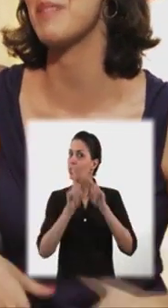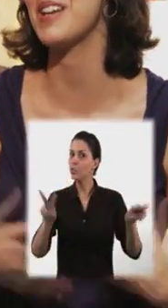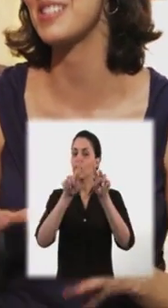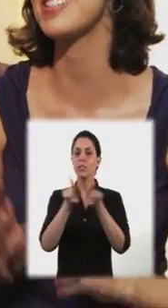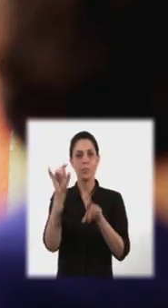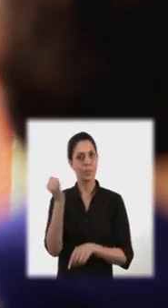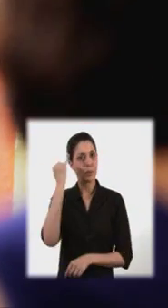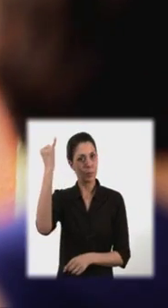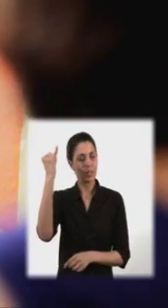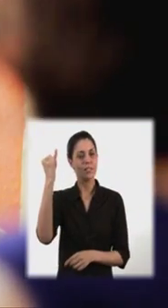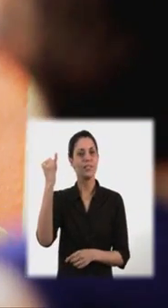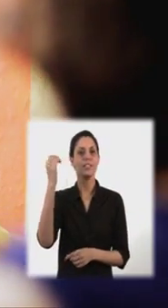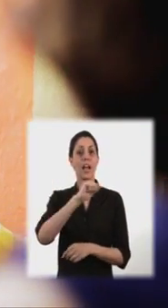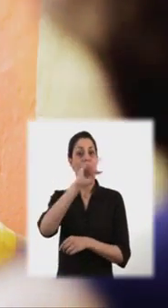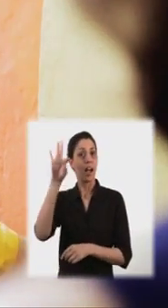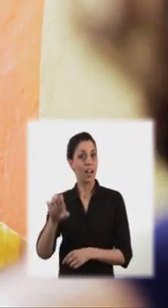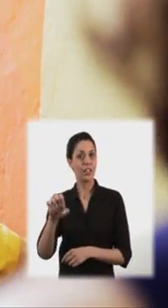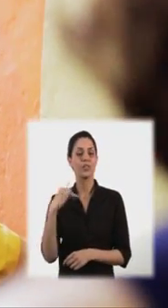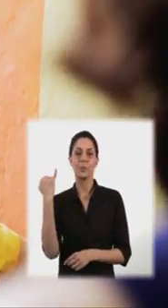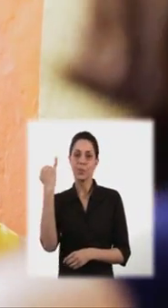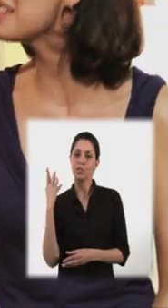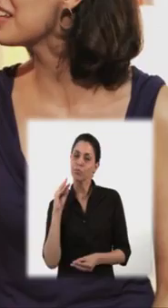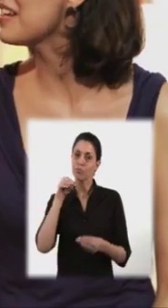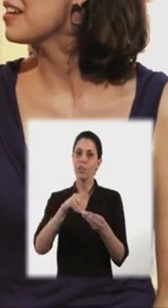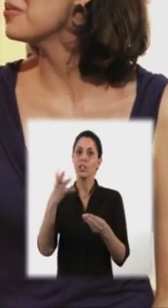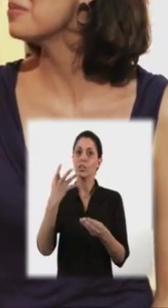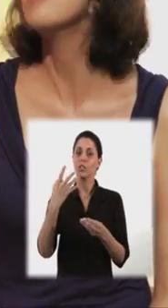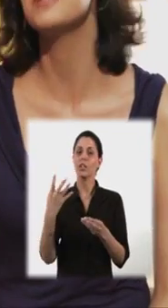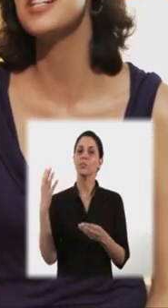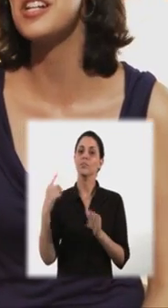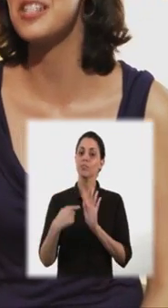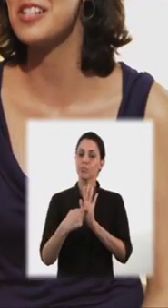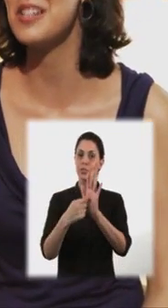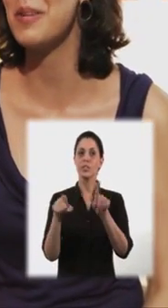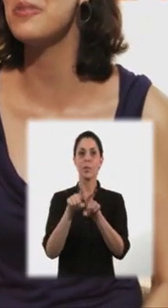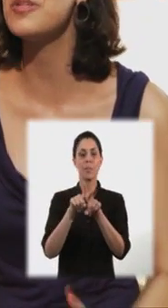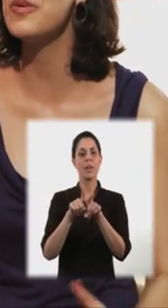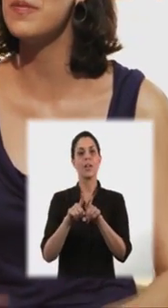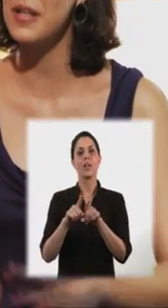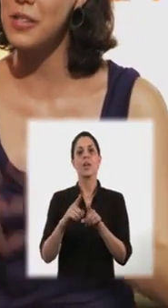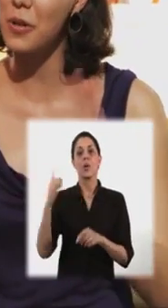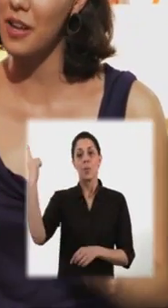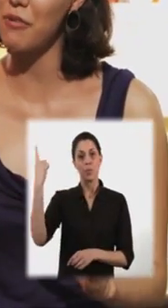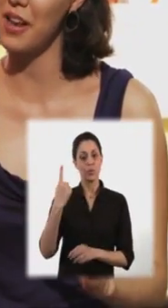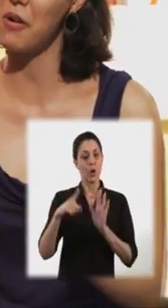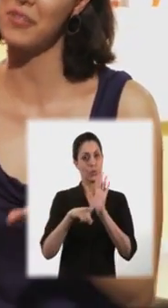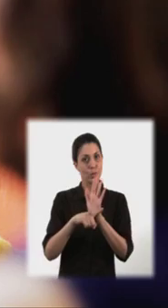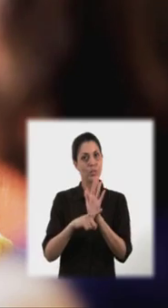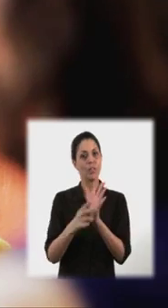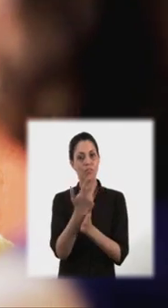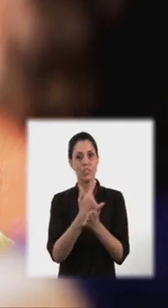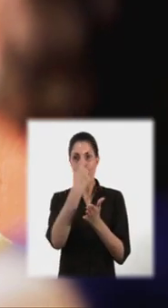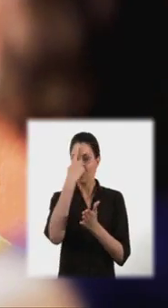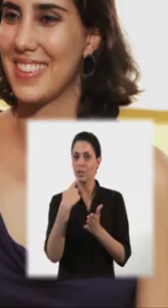e de artes plásticas também aquém. E a gente gostaria muito de trazer um grande artista para contribuir para esse cordel final que